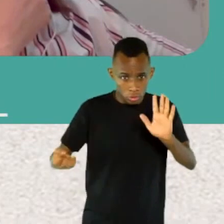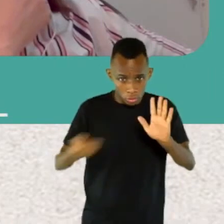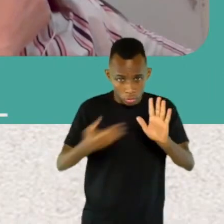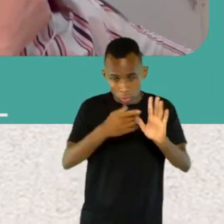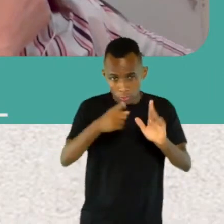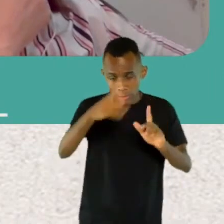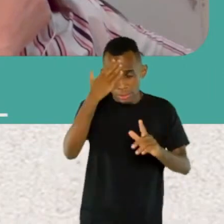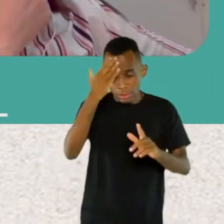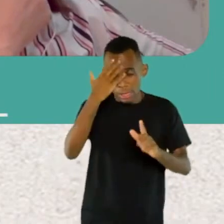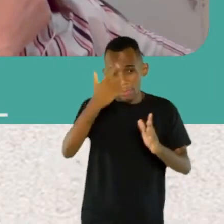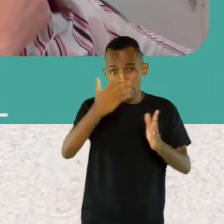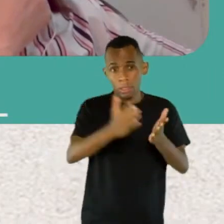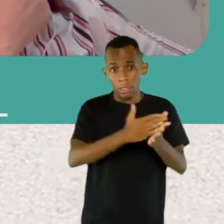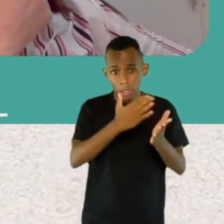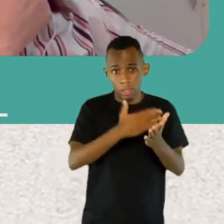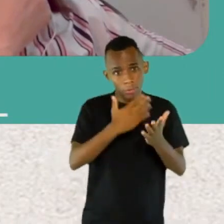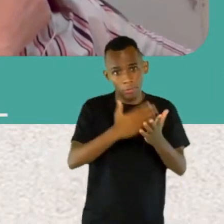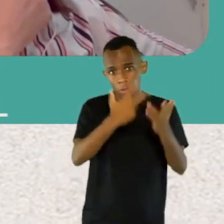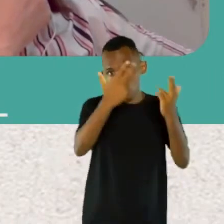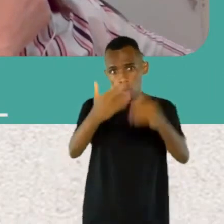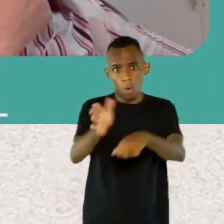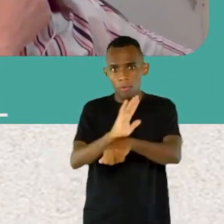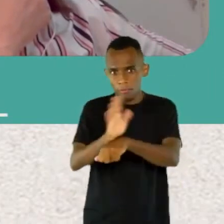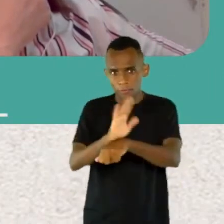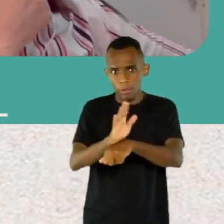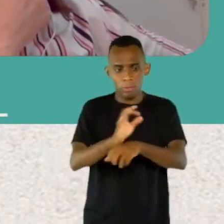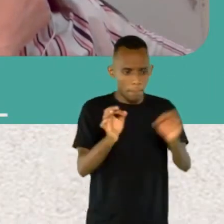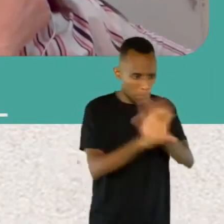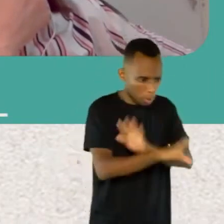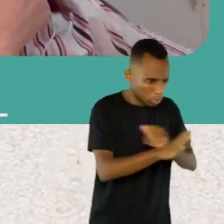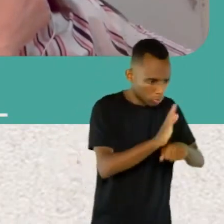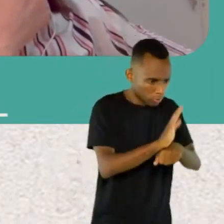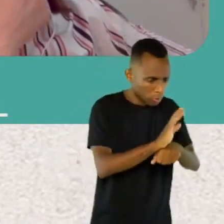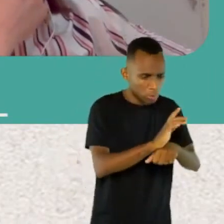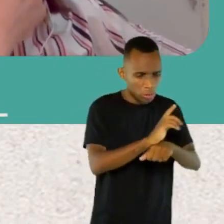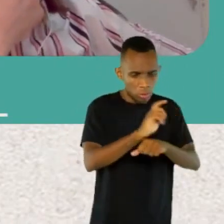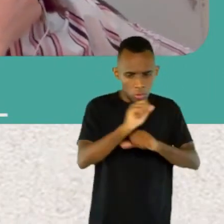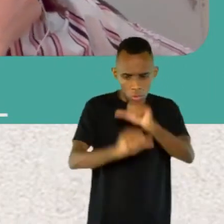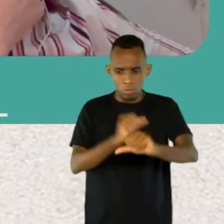né? Você já terminou um, você já está no outro há muito tempo.